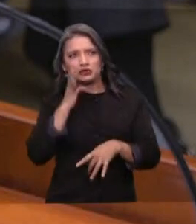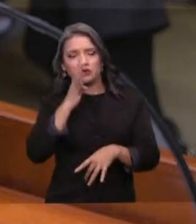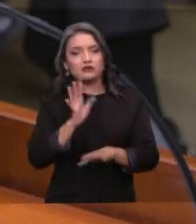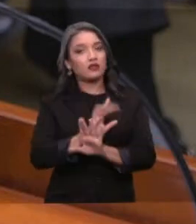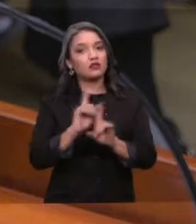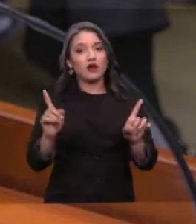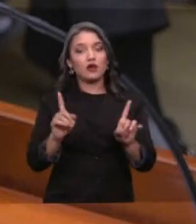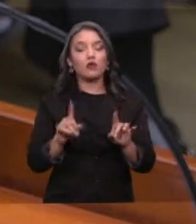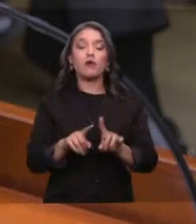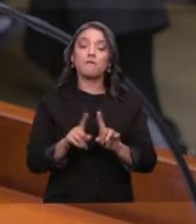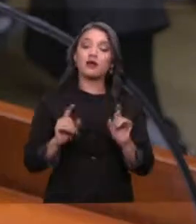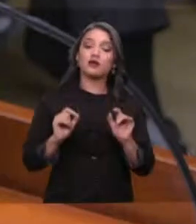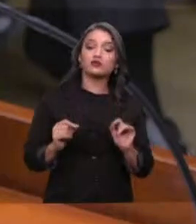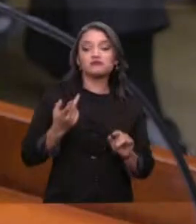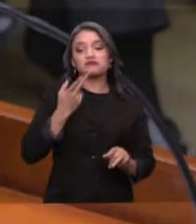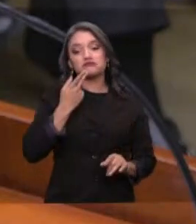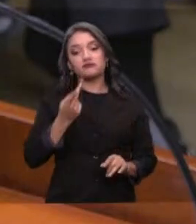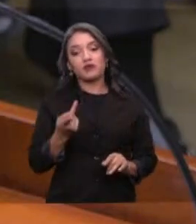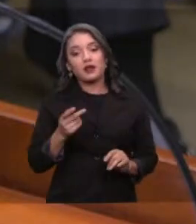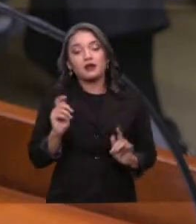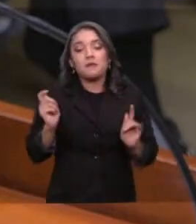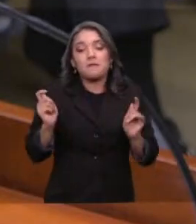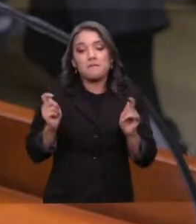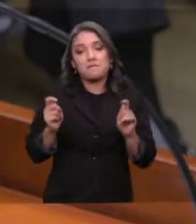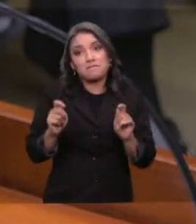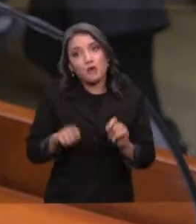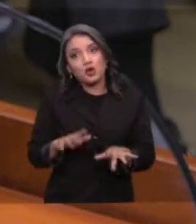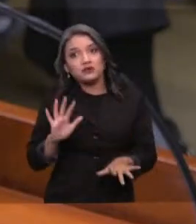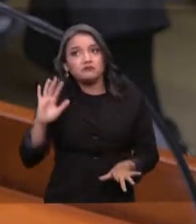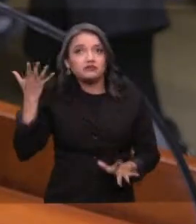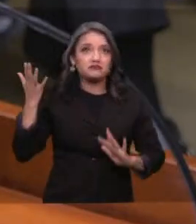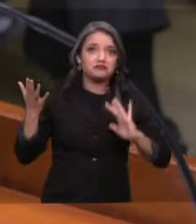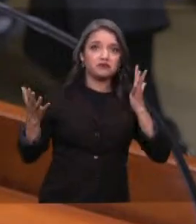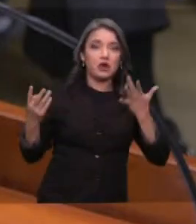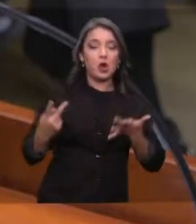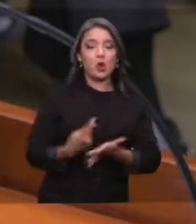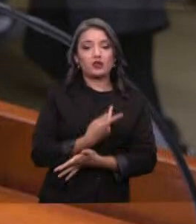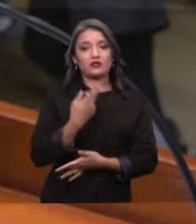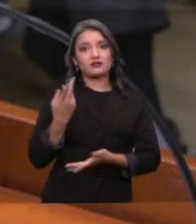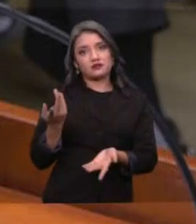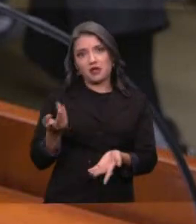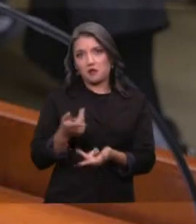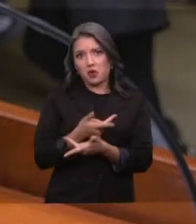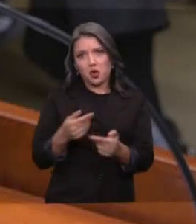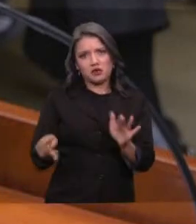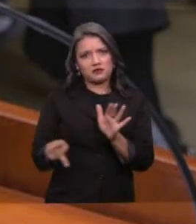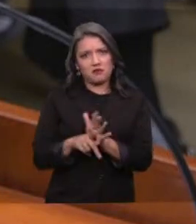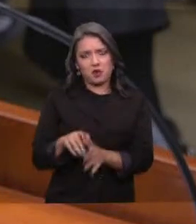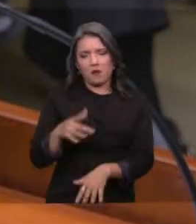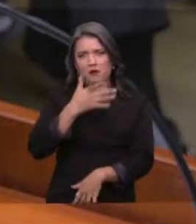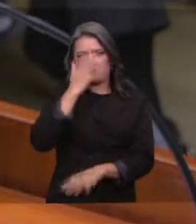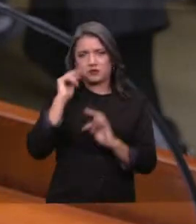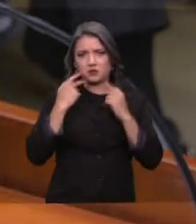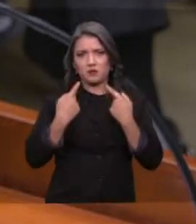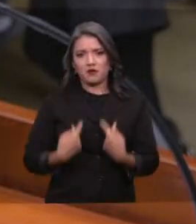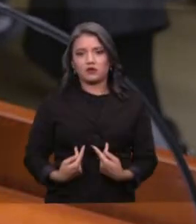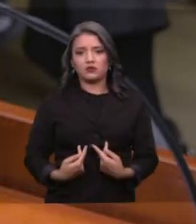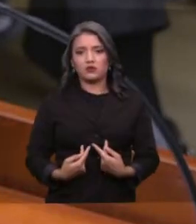de reconhecer que, diante de possibilidade de erros, imprecisões inerentes à natureza humana,